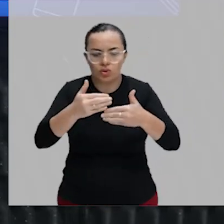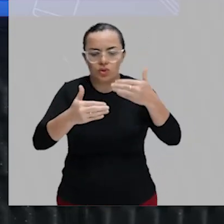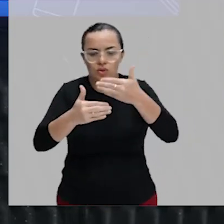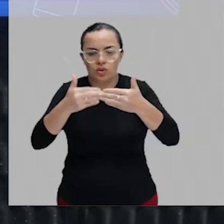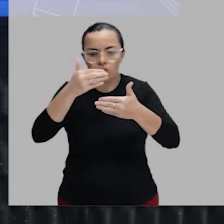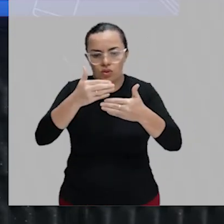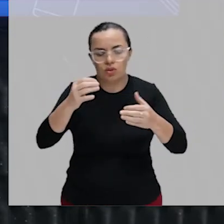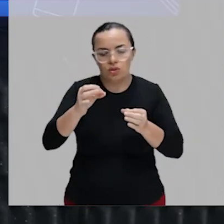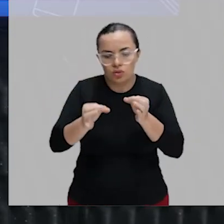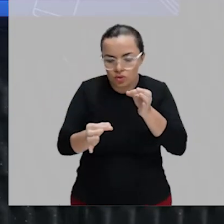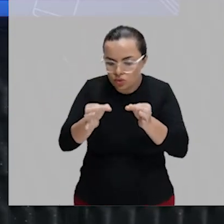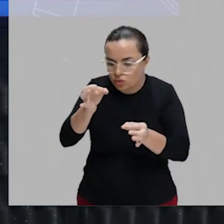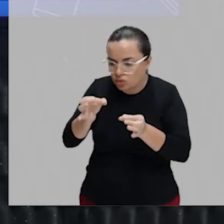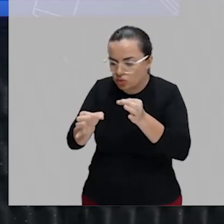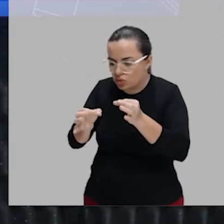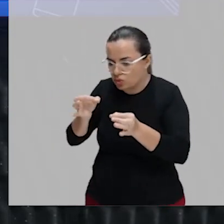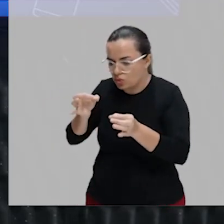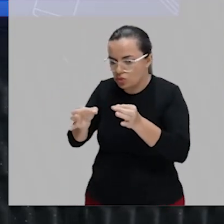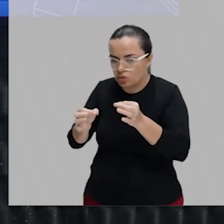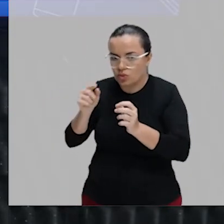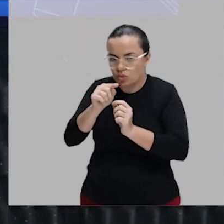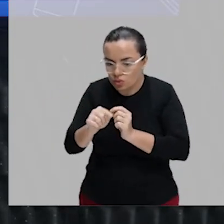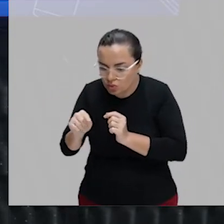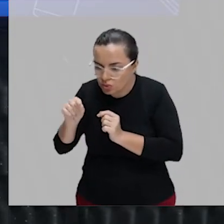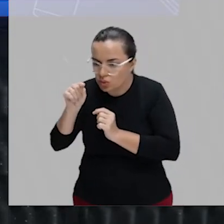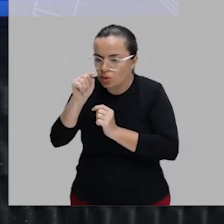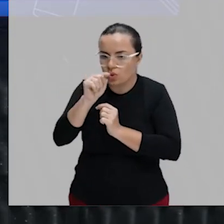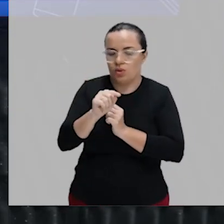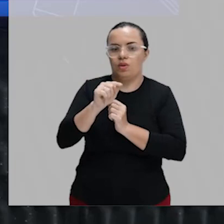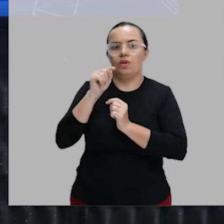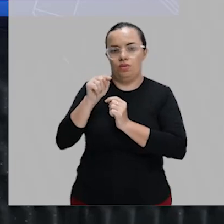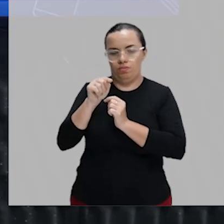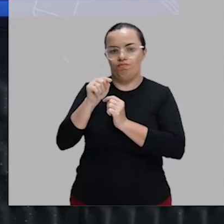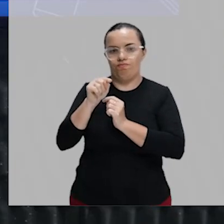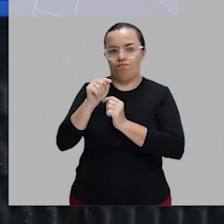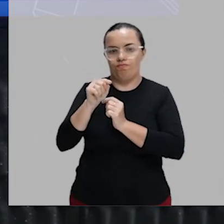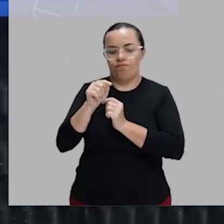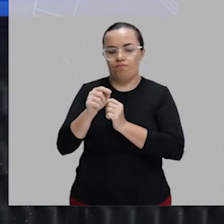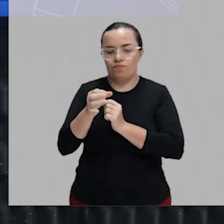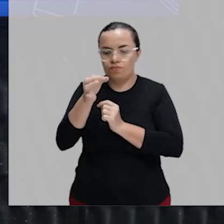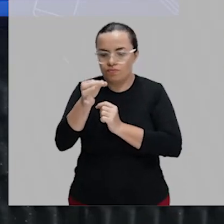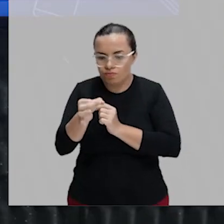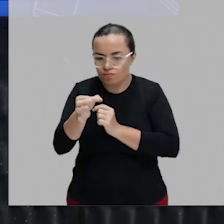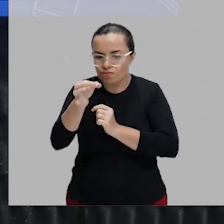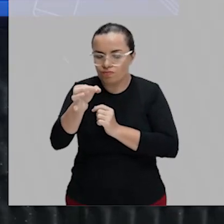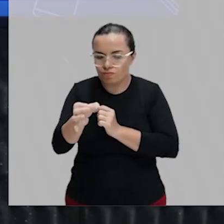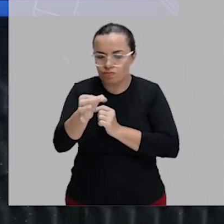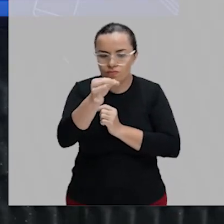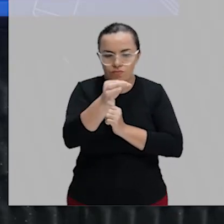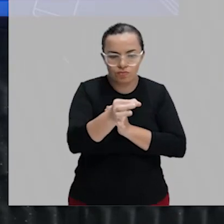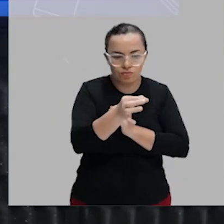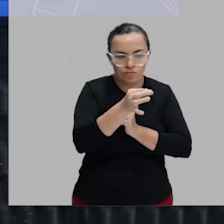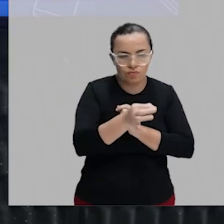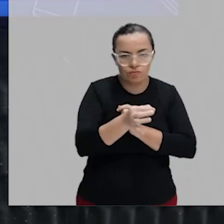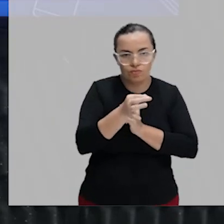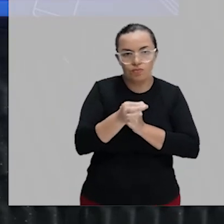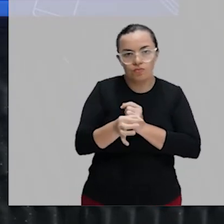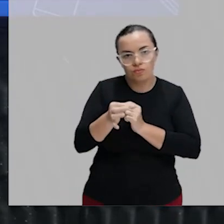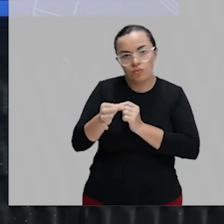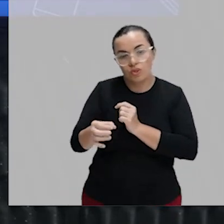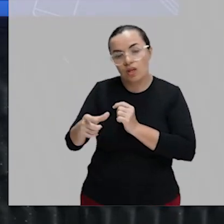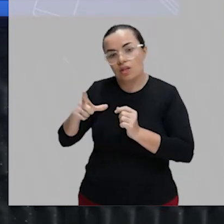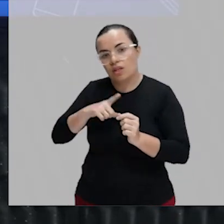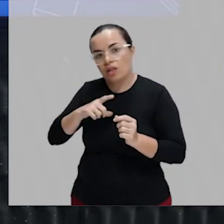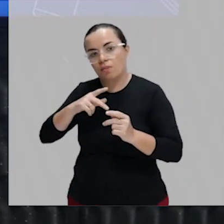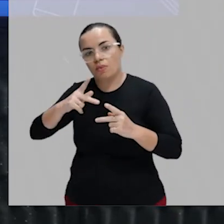que tem um formato arredondado, meio que globular, cada pedacinho desse é uma proteína. Essa